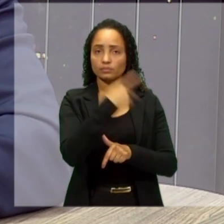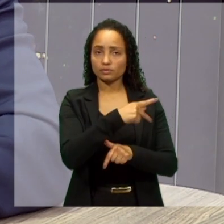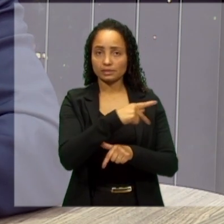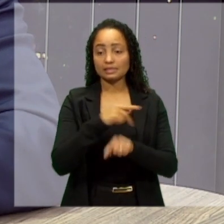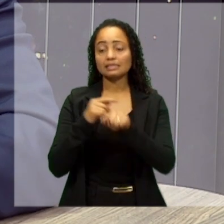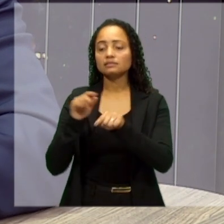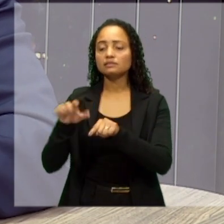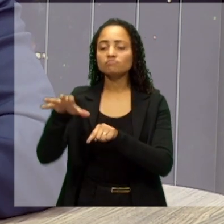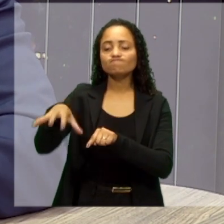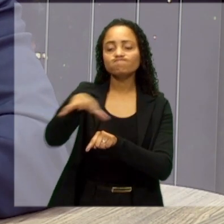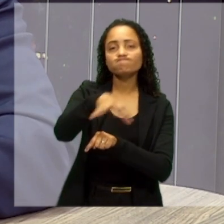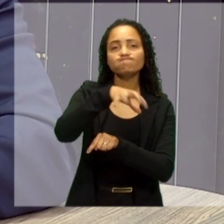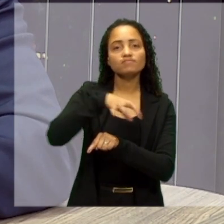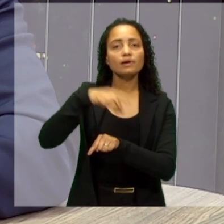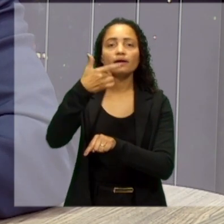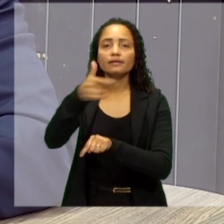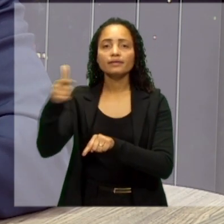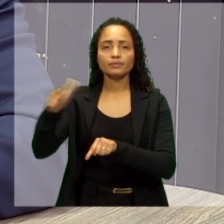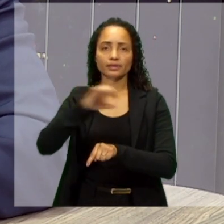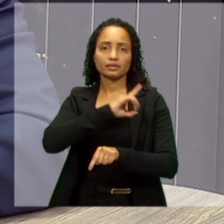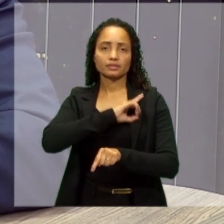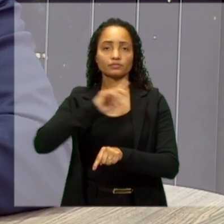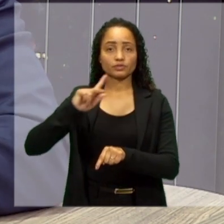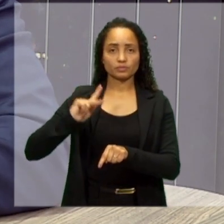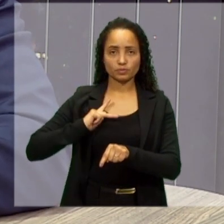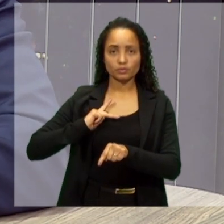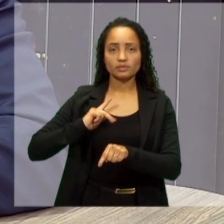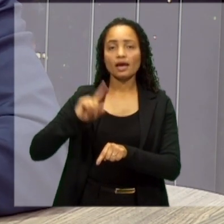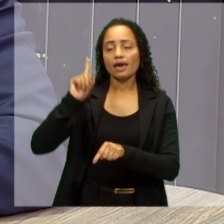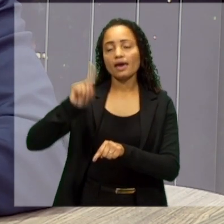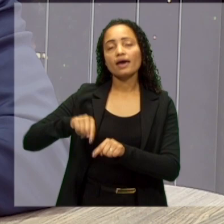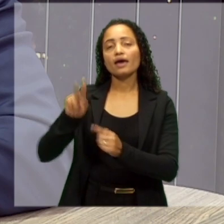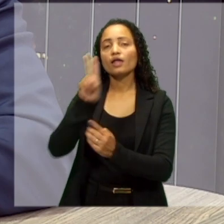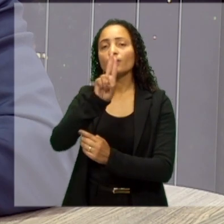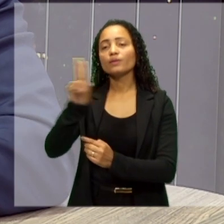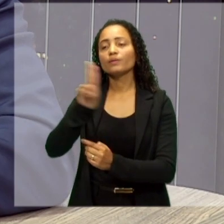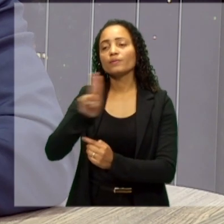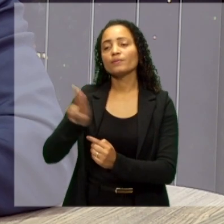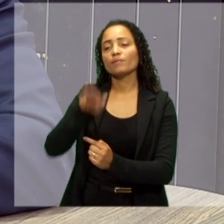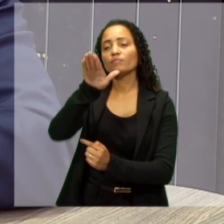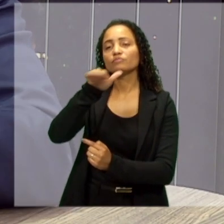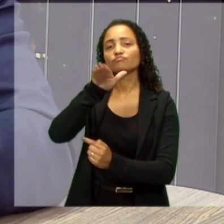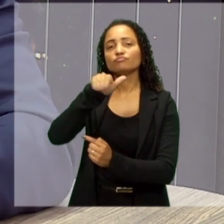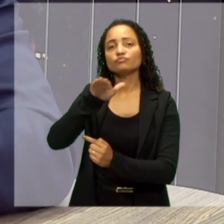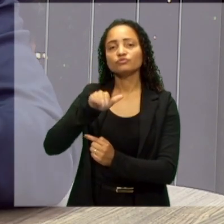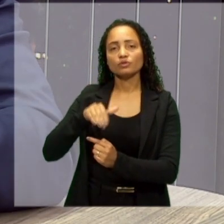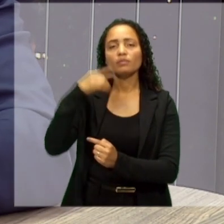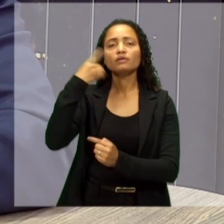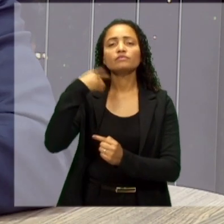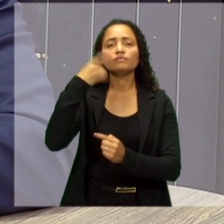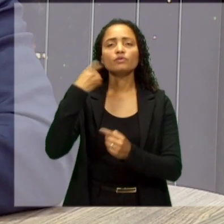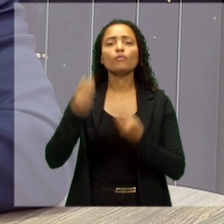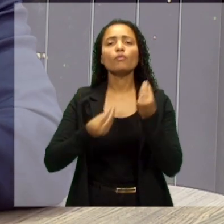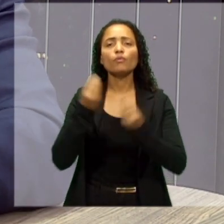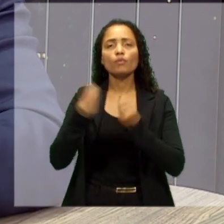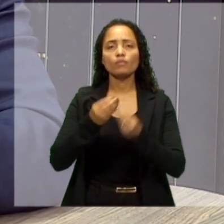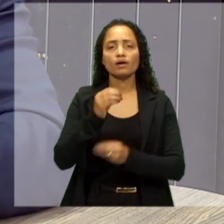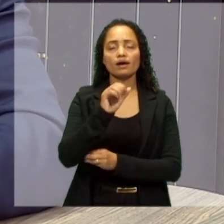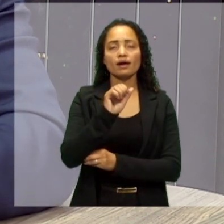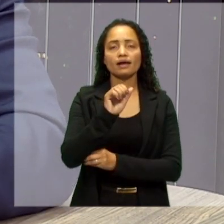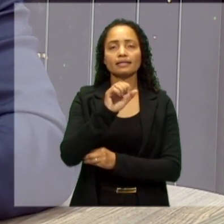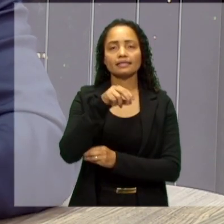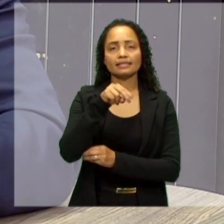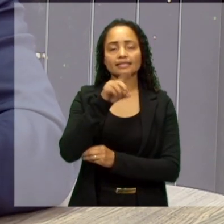Defensoria Pública não está instalada, ainda funciona o sistema de nomeação de advogados dativo. Como que funciona o advogado dativo? É